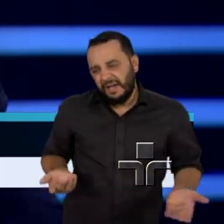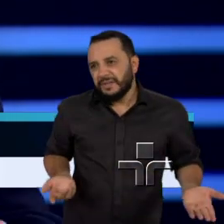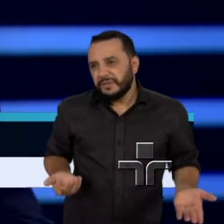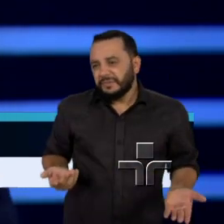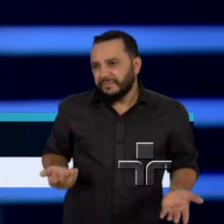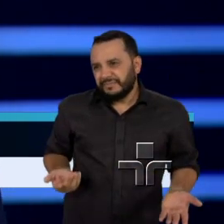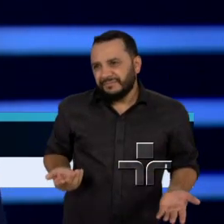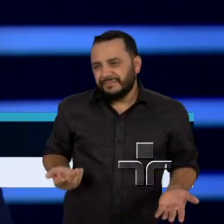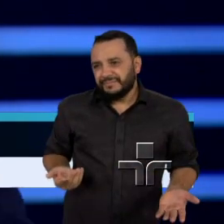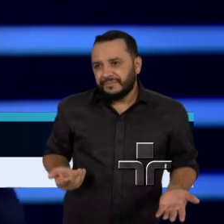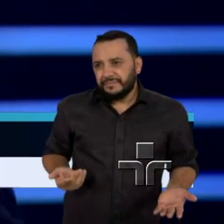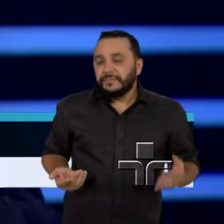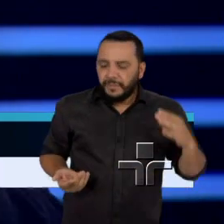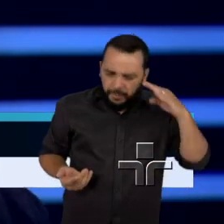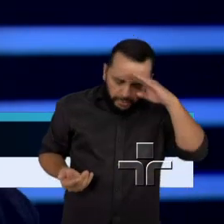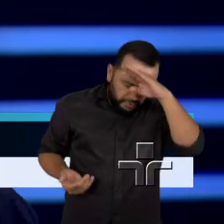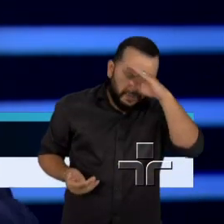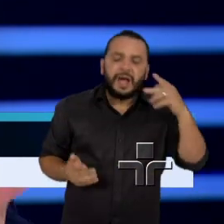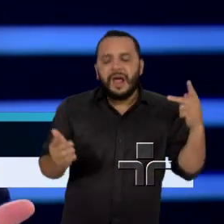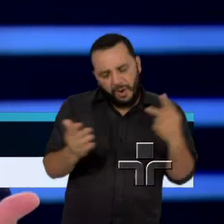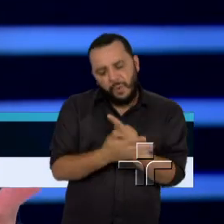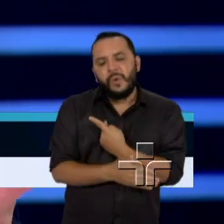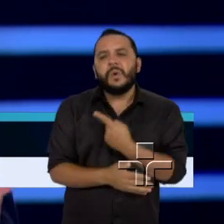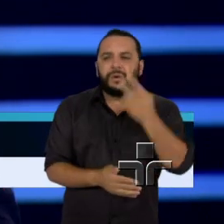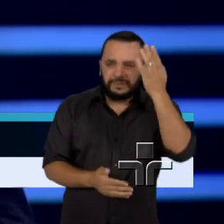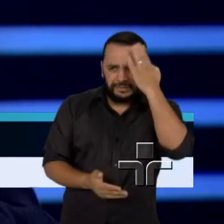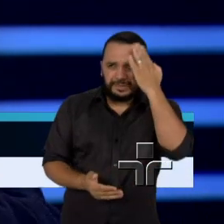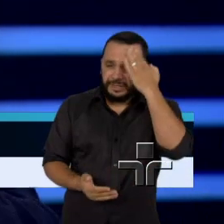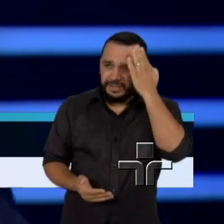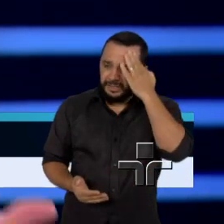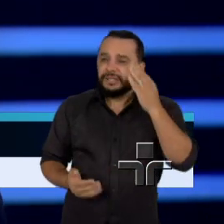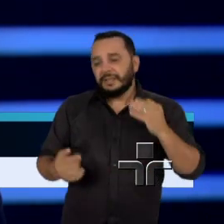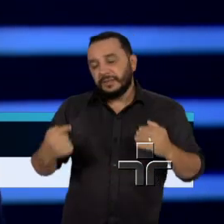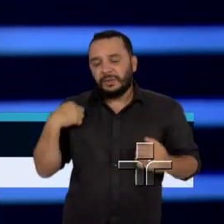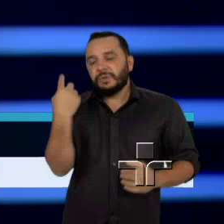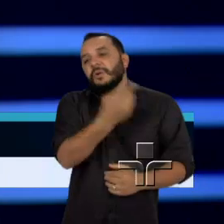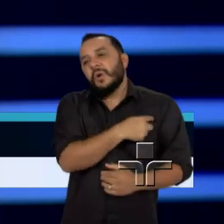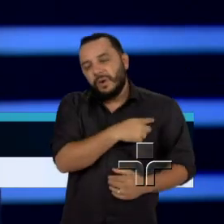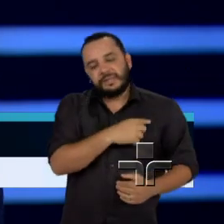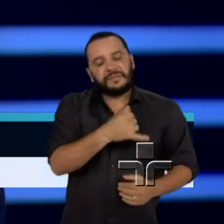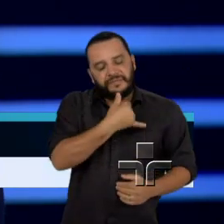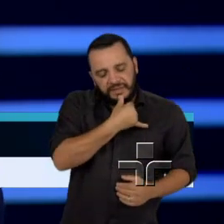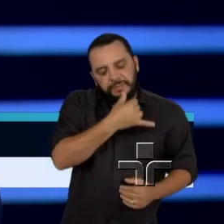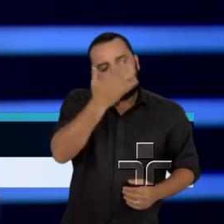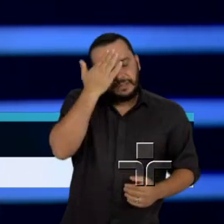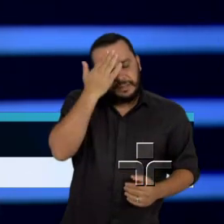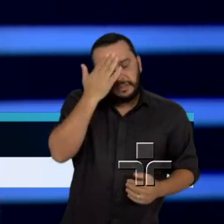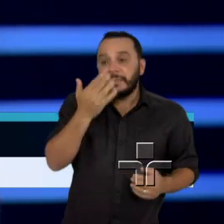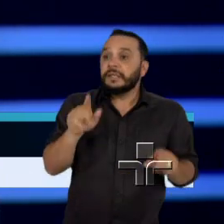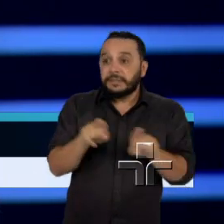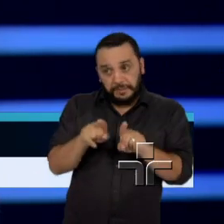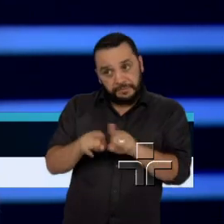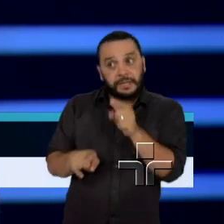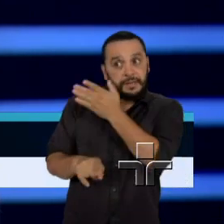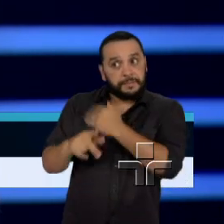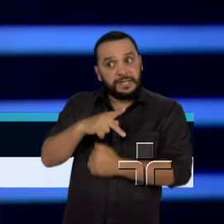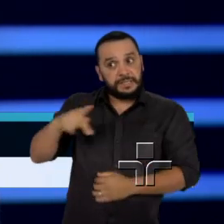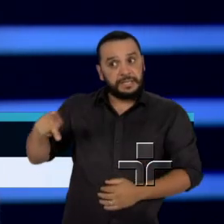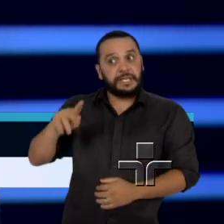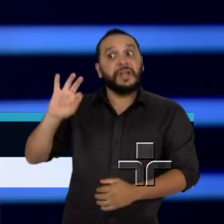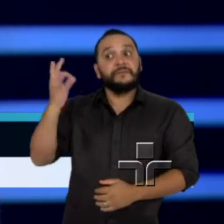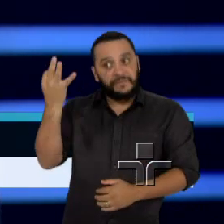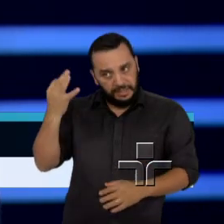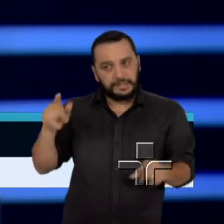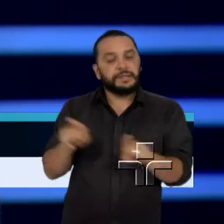presidente Bolsonaro errou de longe e nós, como cidadão desse país, lamentamos. Agora, também tem que registrar que o outro lado não foi